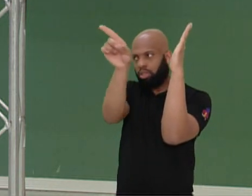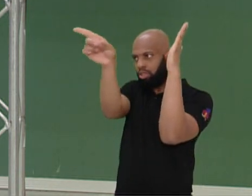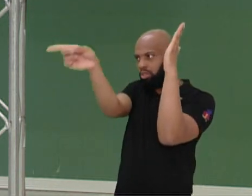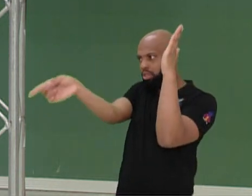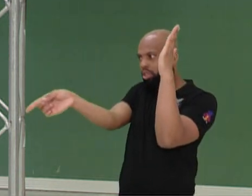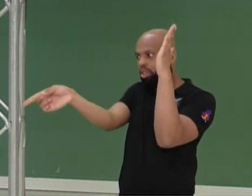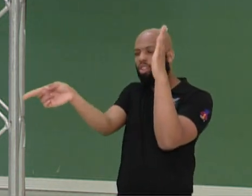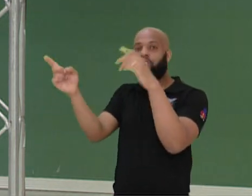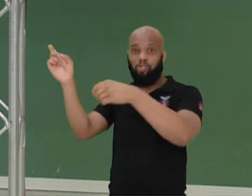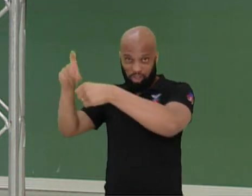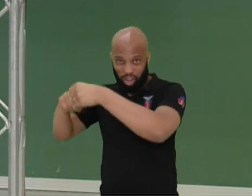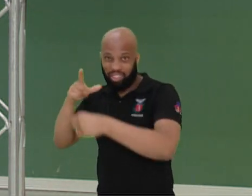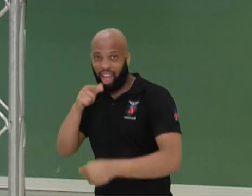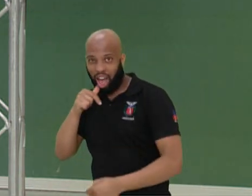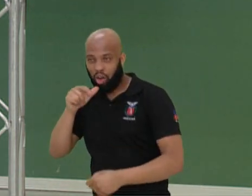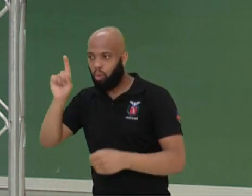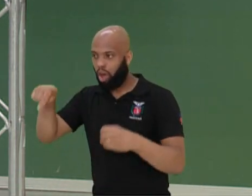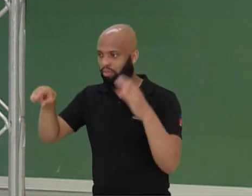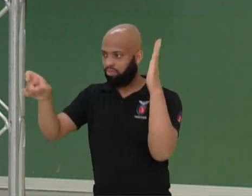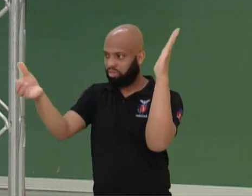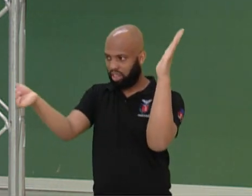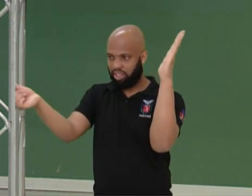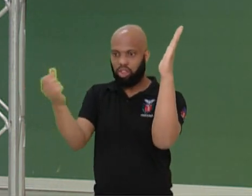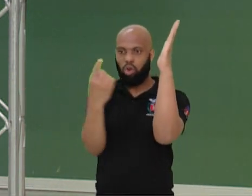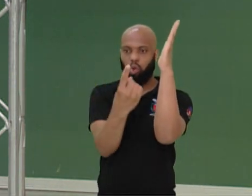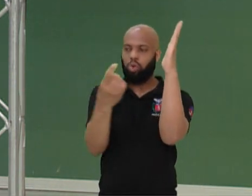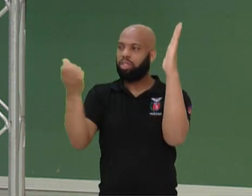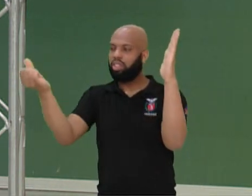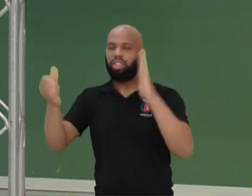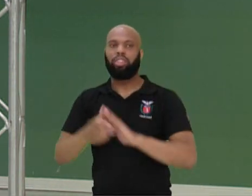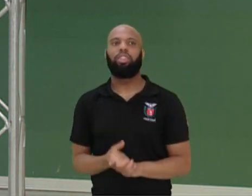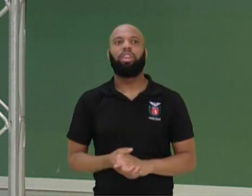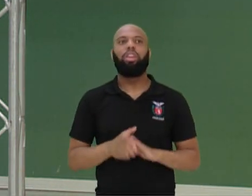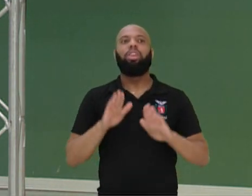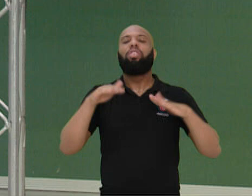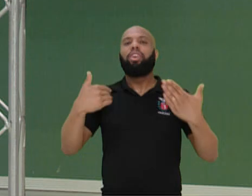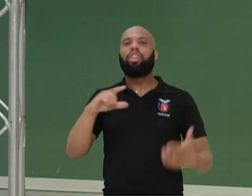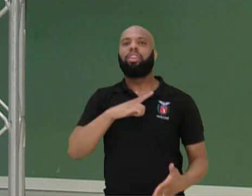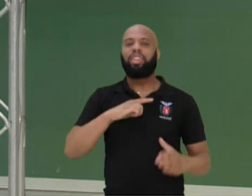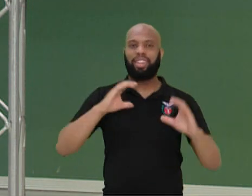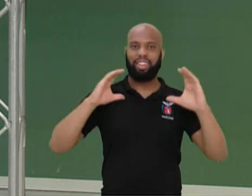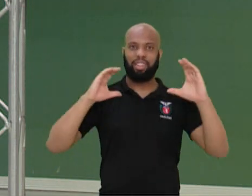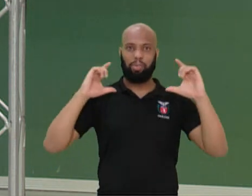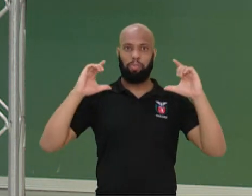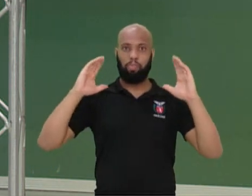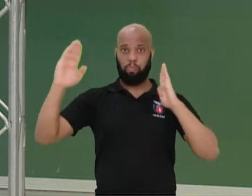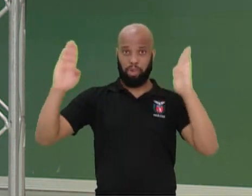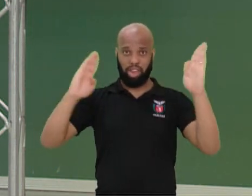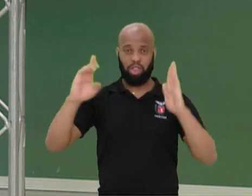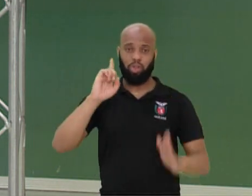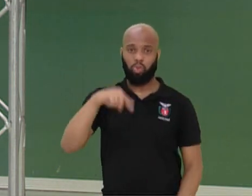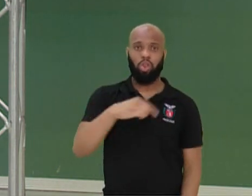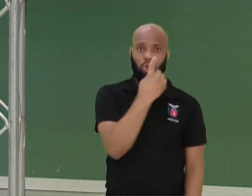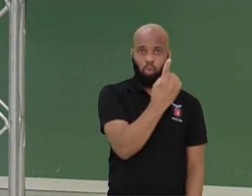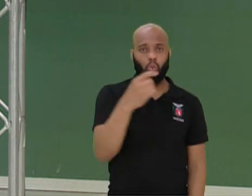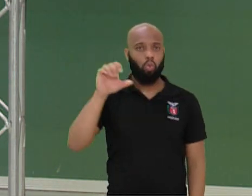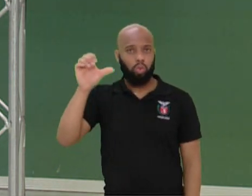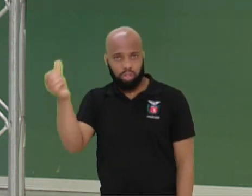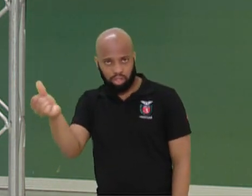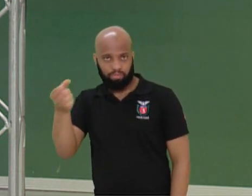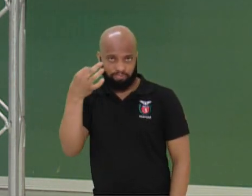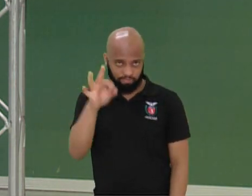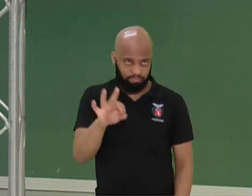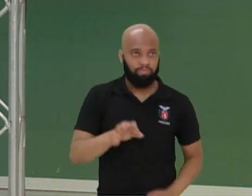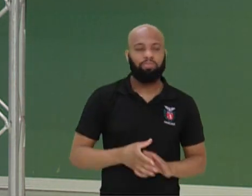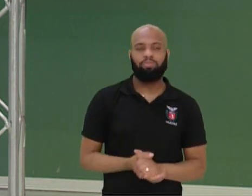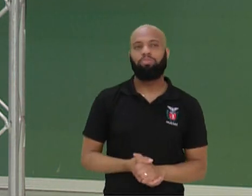x igual a 6. Ok? Então, o intervalo em que o míssil está fora da água é entre o 1 e o 6. Né? Entre